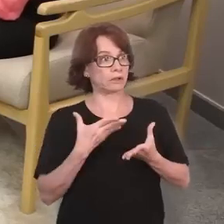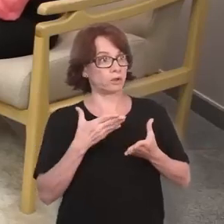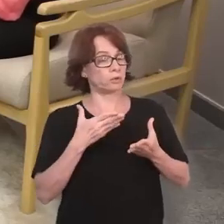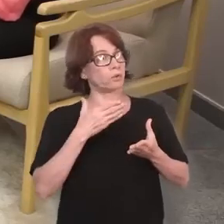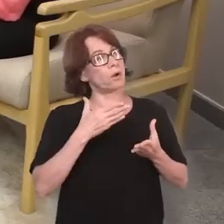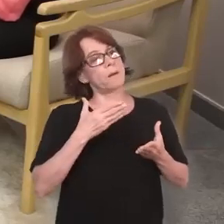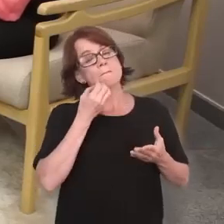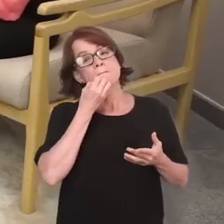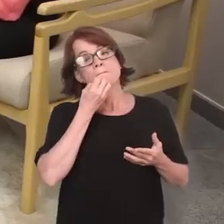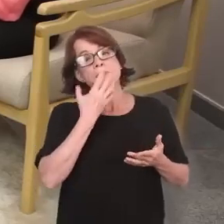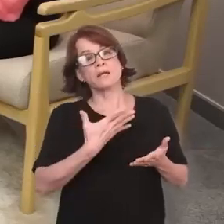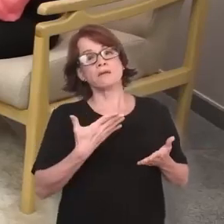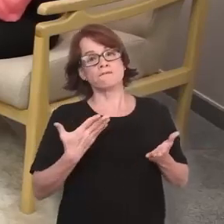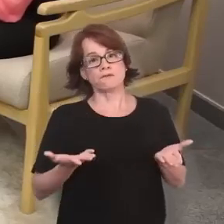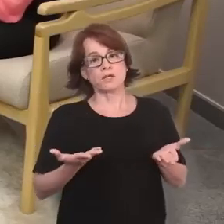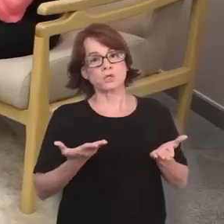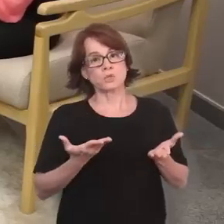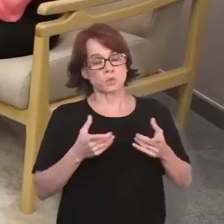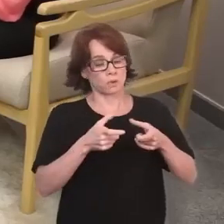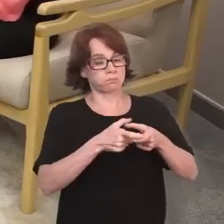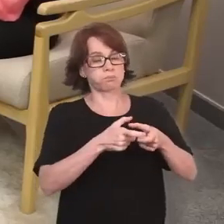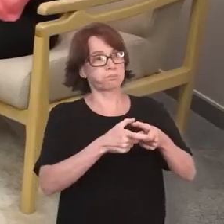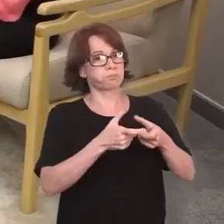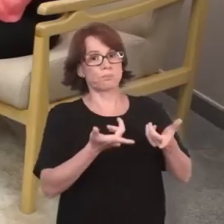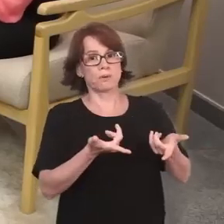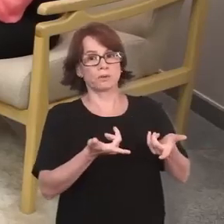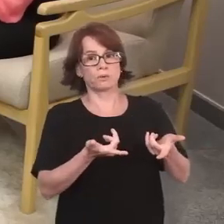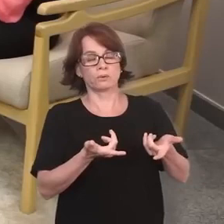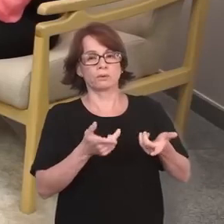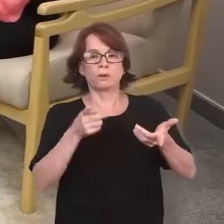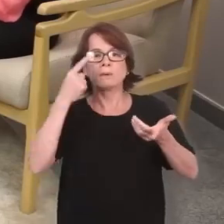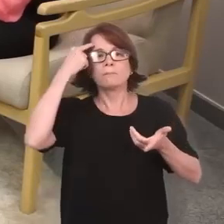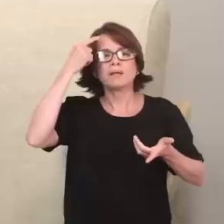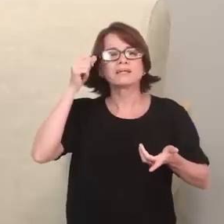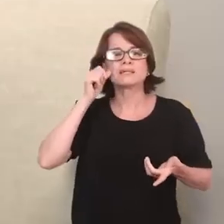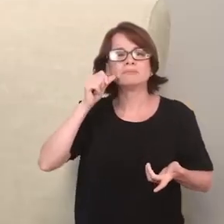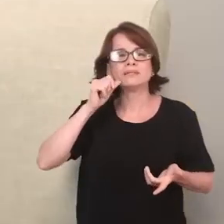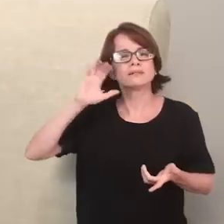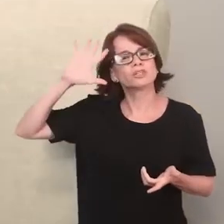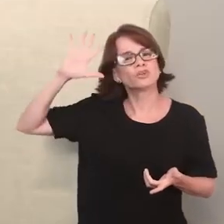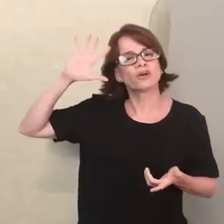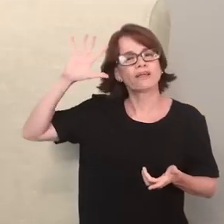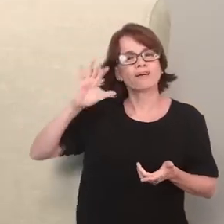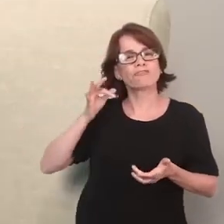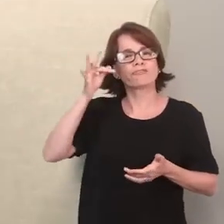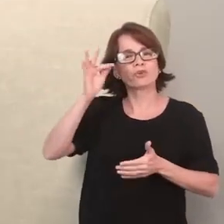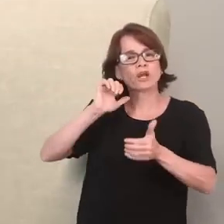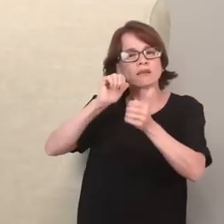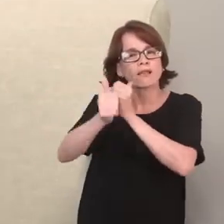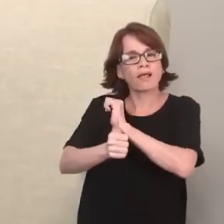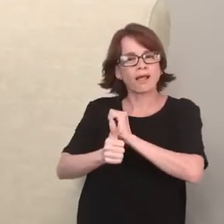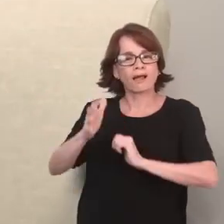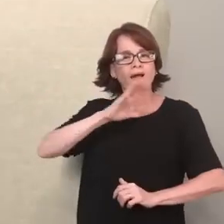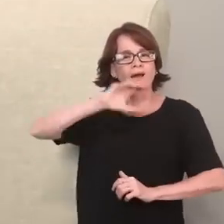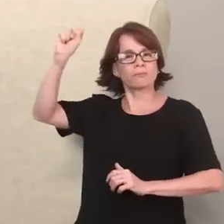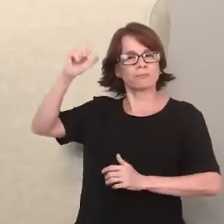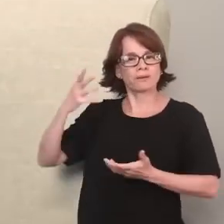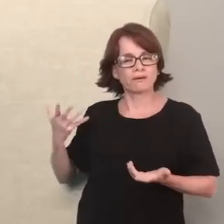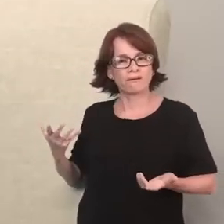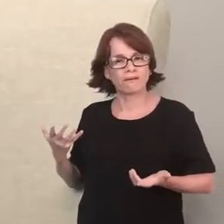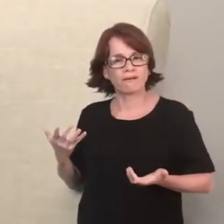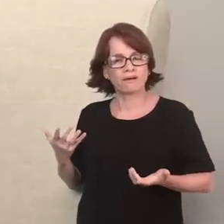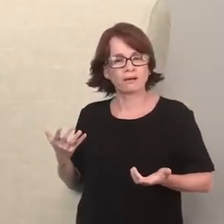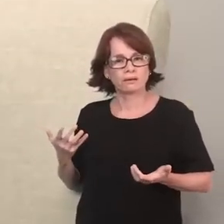mulheres, cara, que se dedicam, meninas que deixaram de ir pra balada para ficar treinando, que tinham um sonho de ser uma atleta, de ser campeã, de